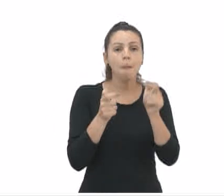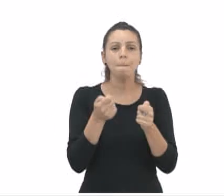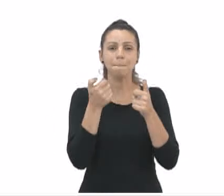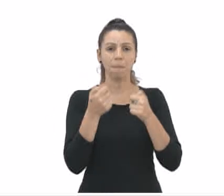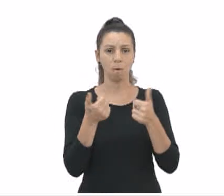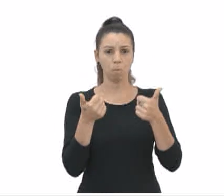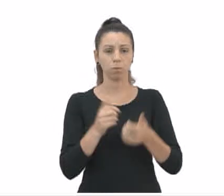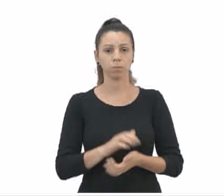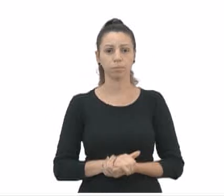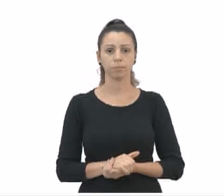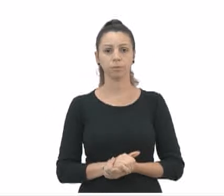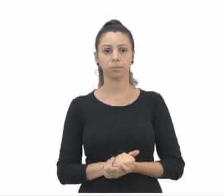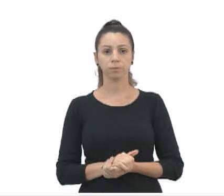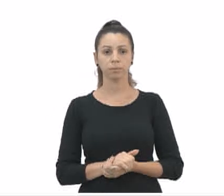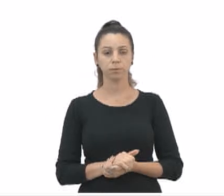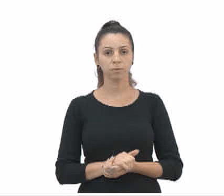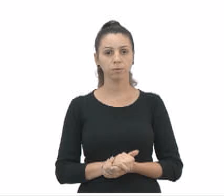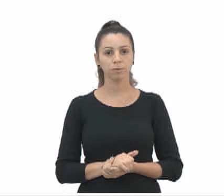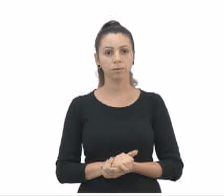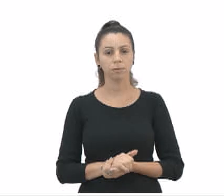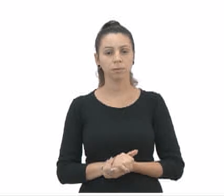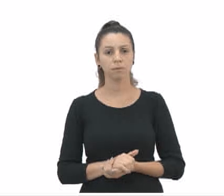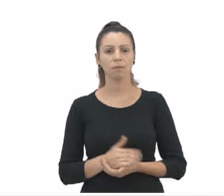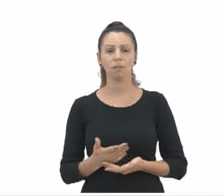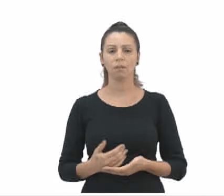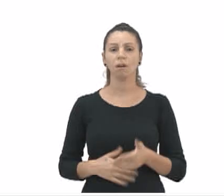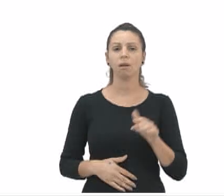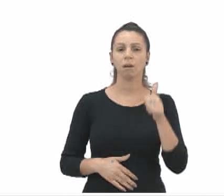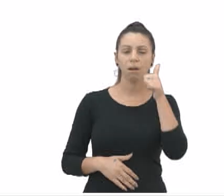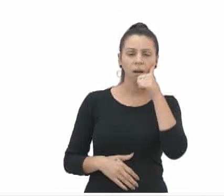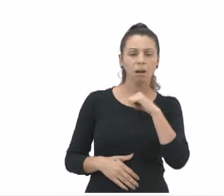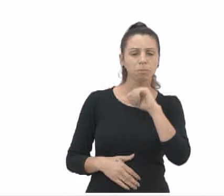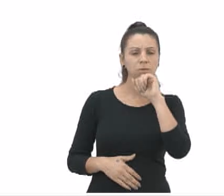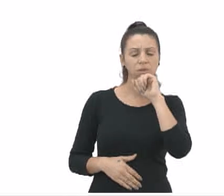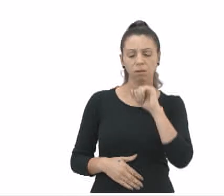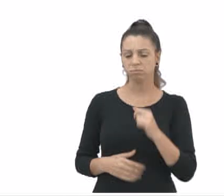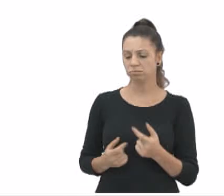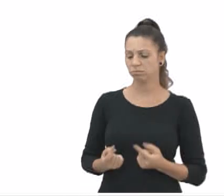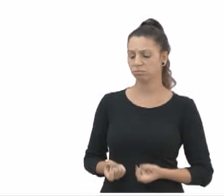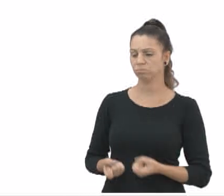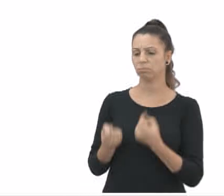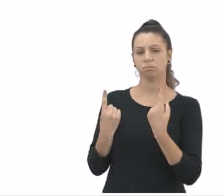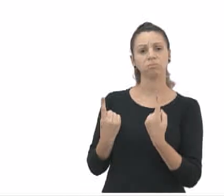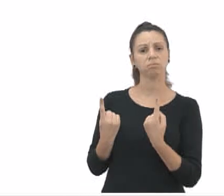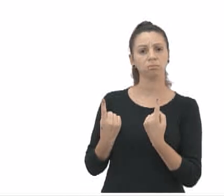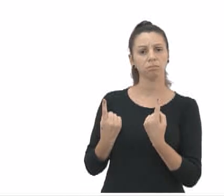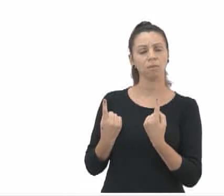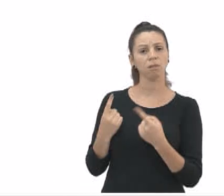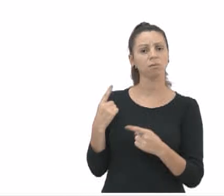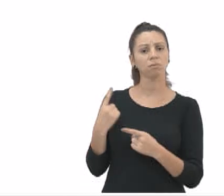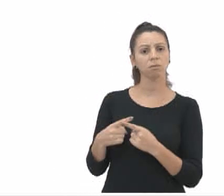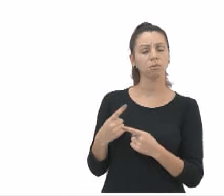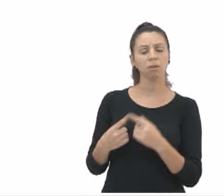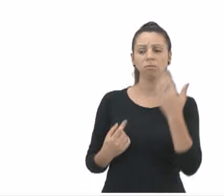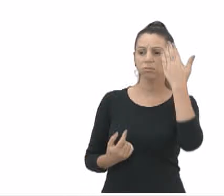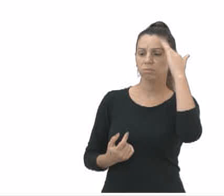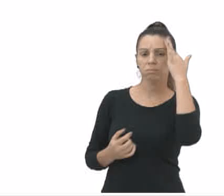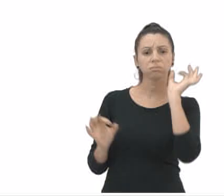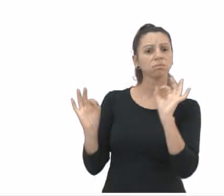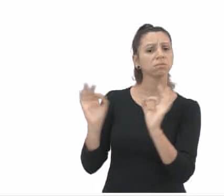elucidativas. A senhora achava cada vez mais estranho o fato de não estar